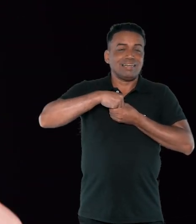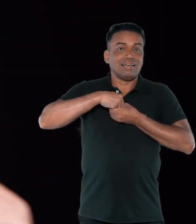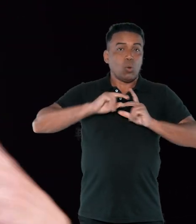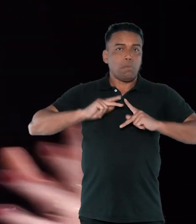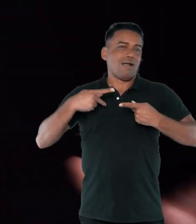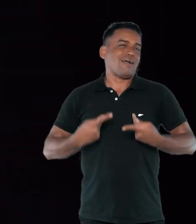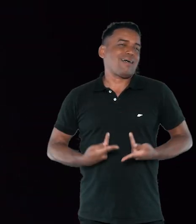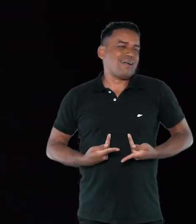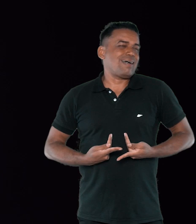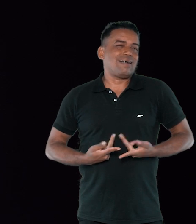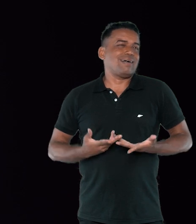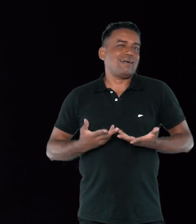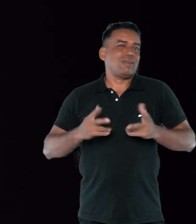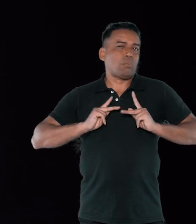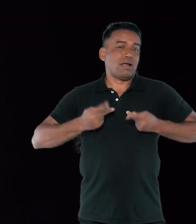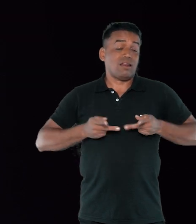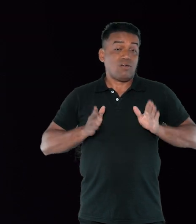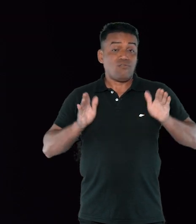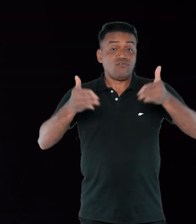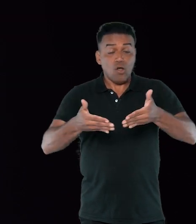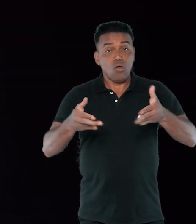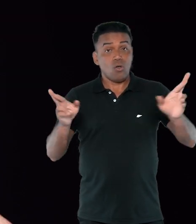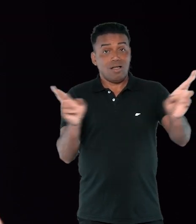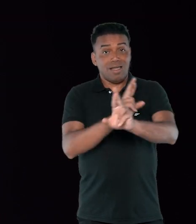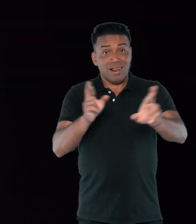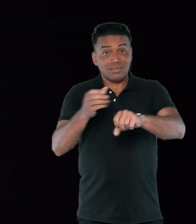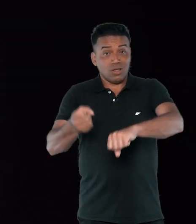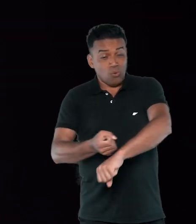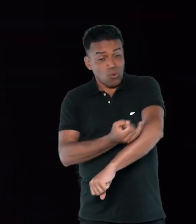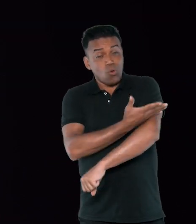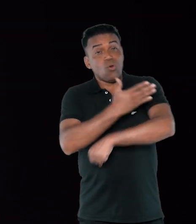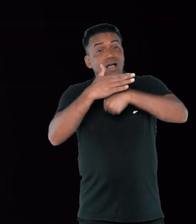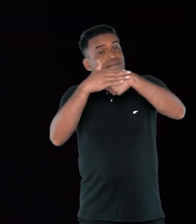uma abordagem humanista, com foco nas relações afetivas, porque isso